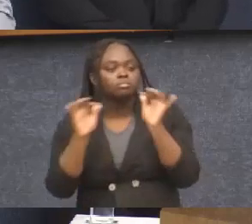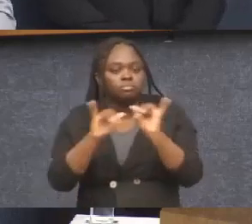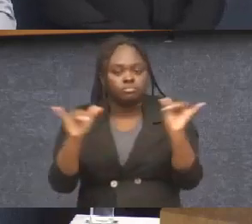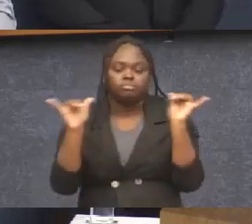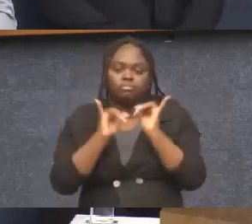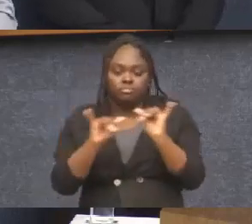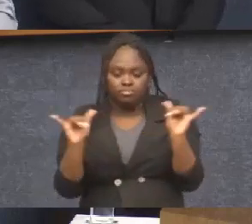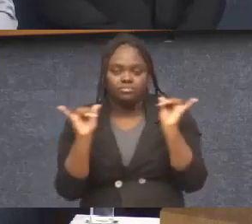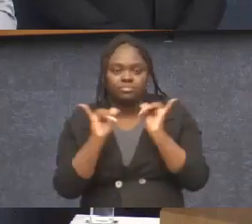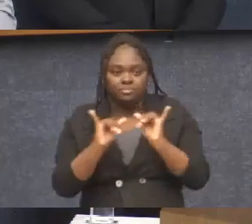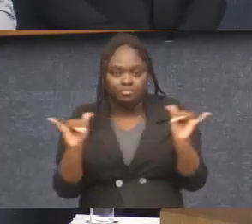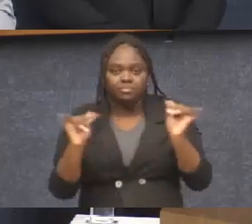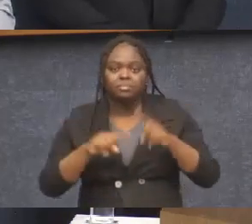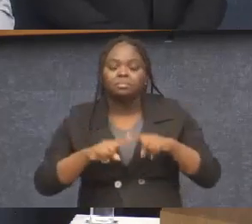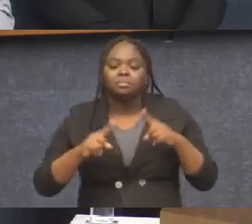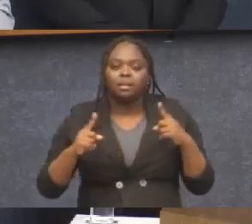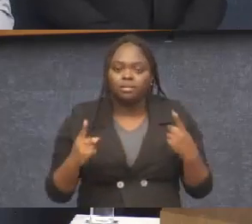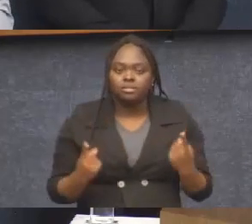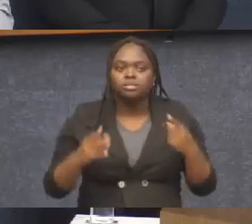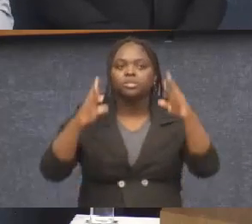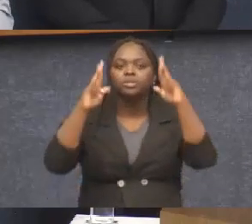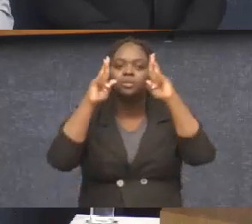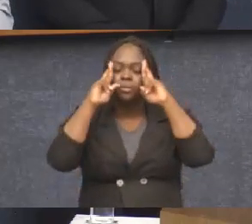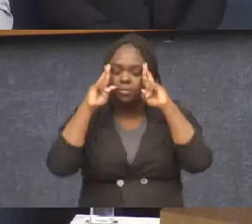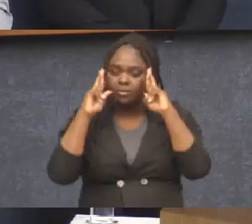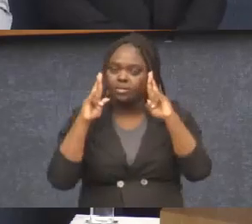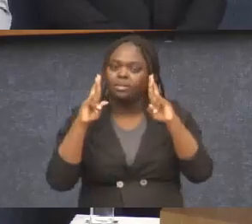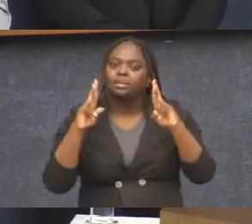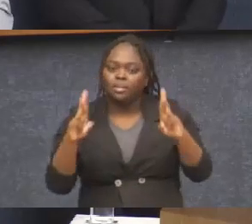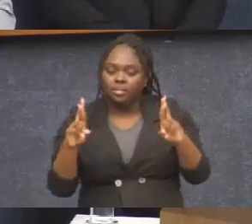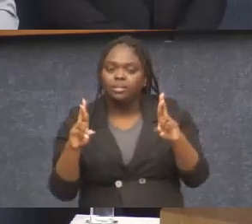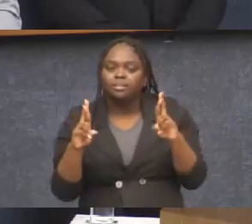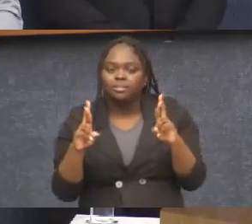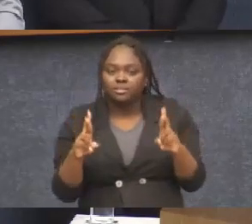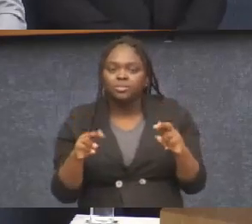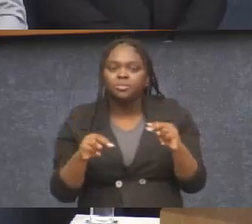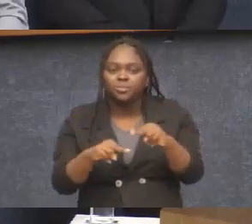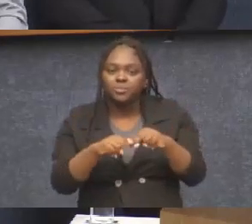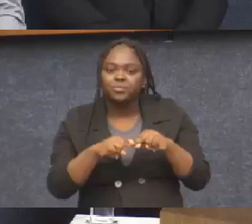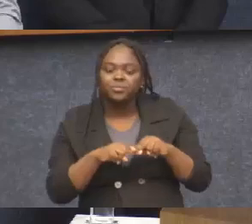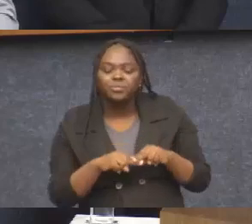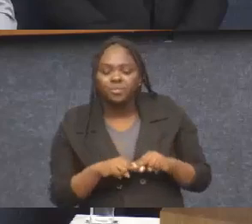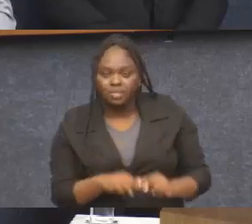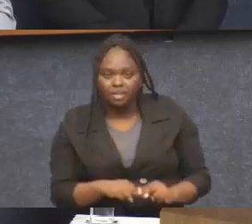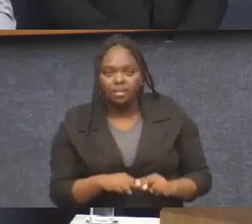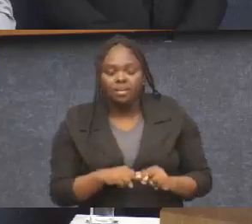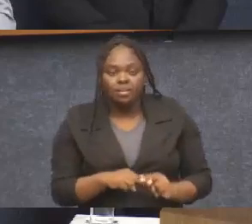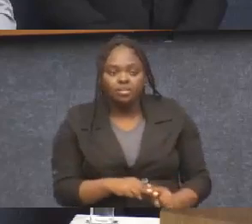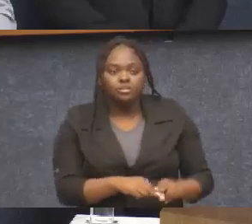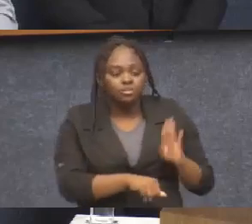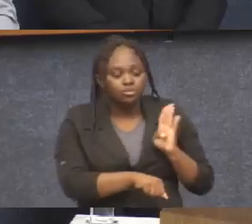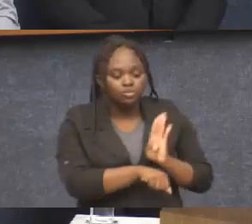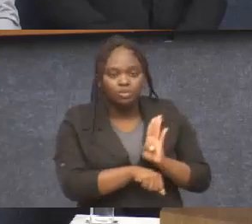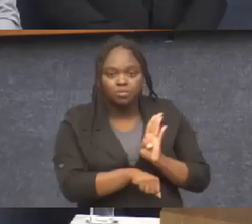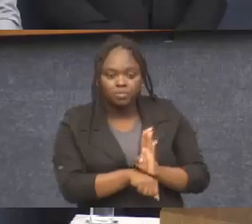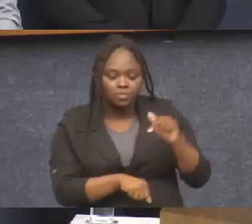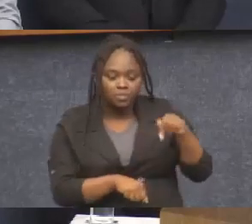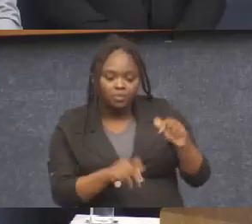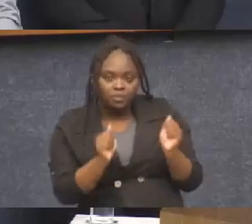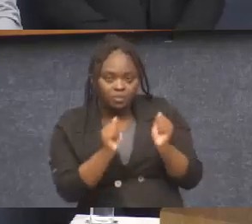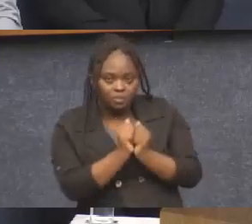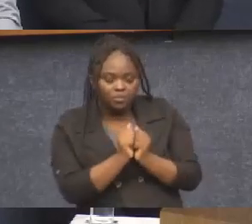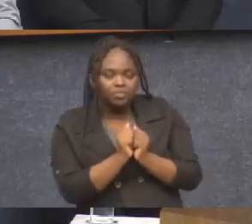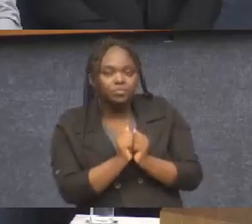divulgadas, mas com todo respeito pelo capital solidário aqui reunido,